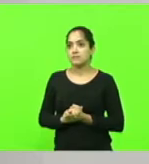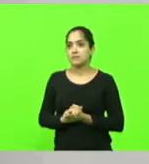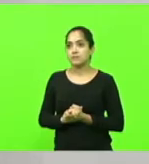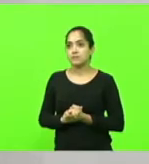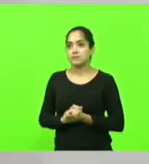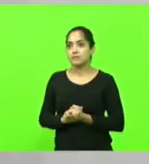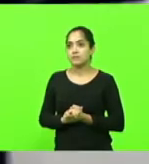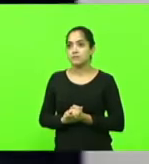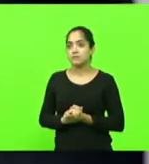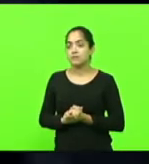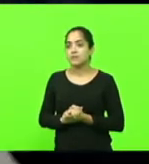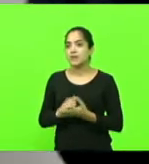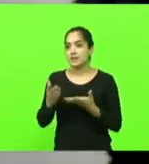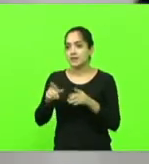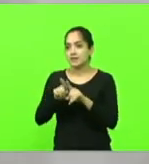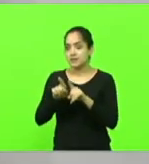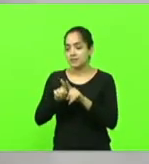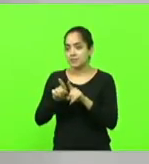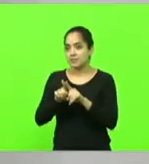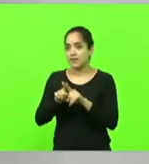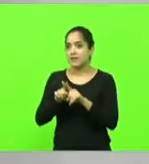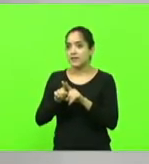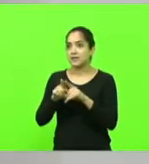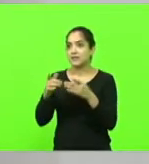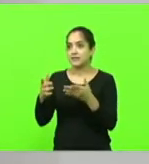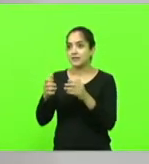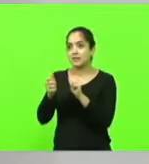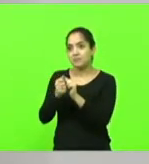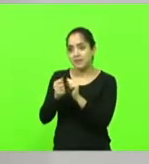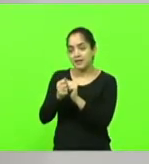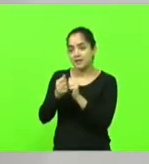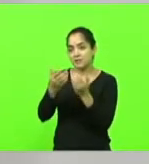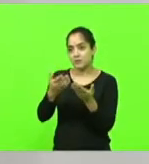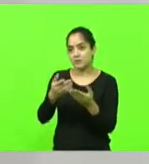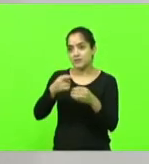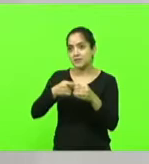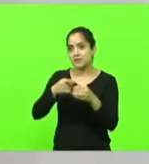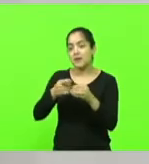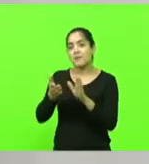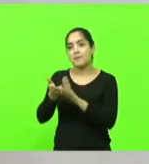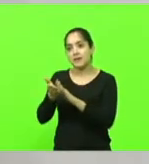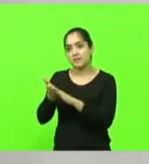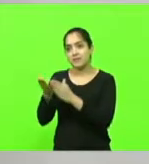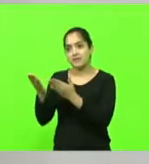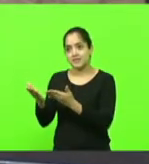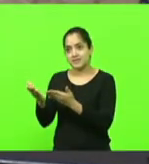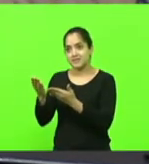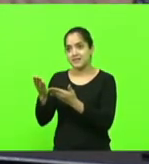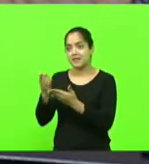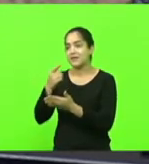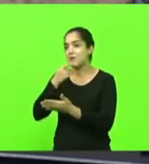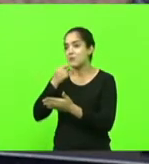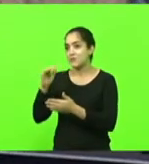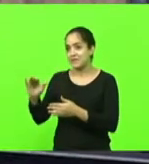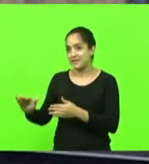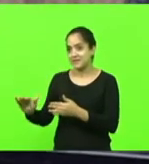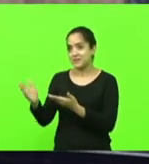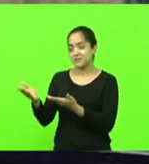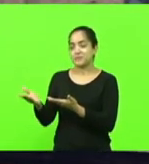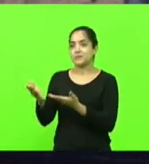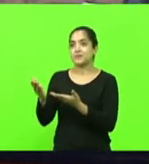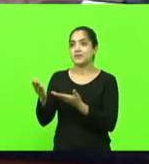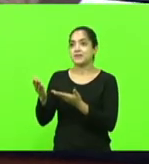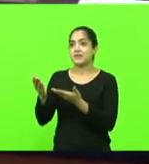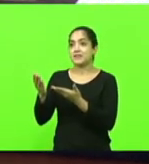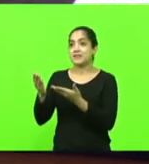uma parte, apenas para também, como vizinho de Guaramirim, parabenizar mais uma vez o Gustavo, já fizemos isso pelas redes sociais, e